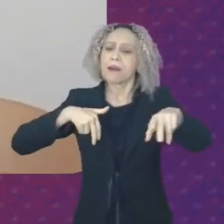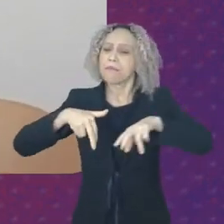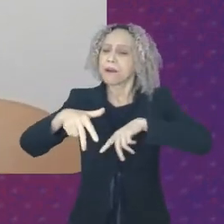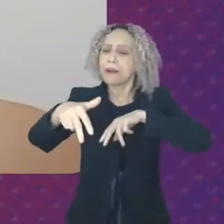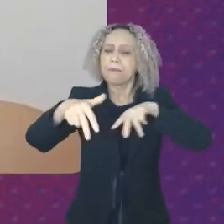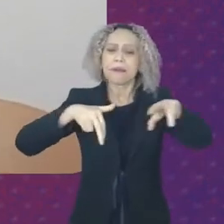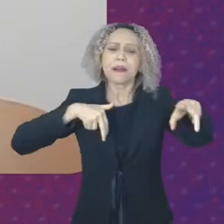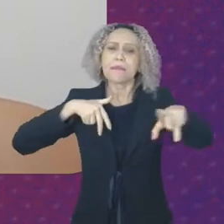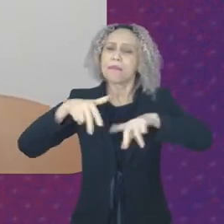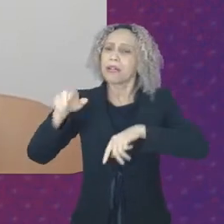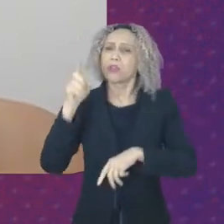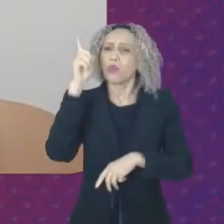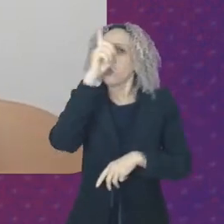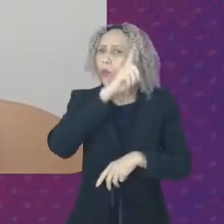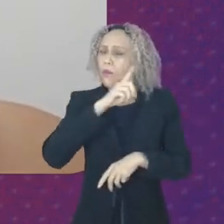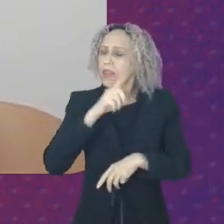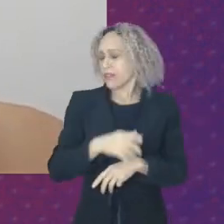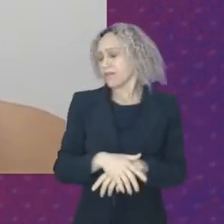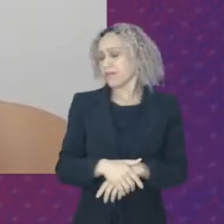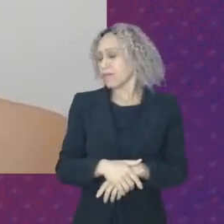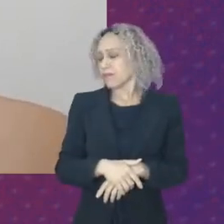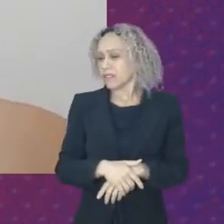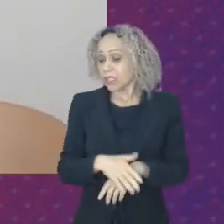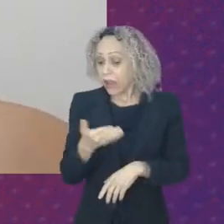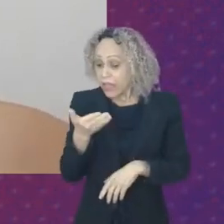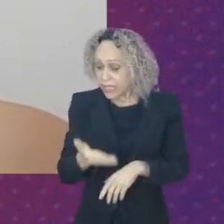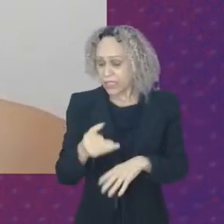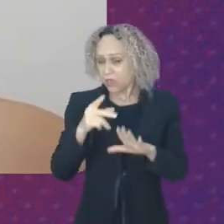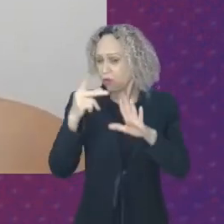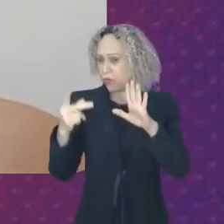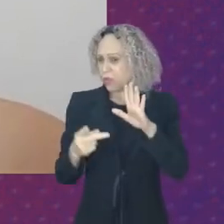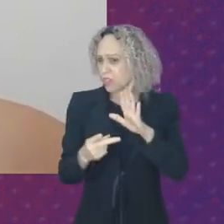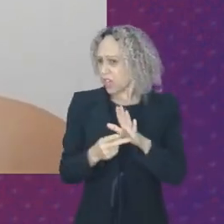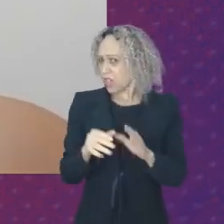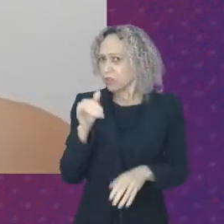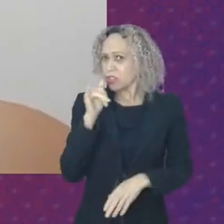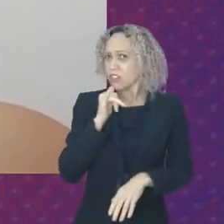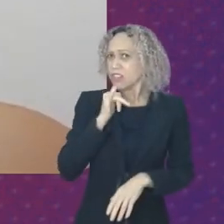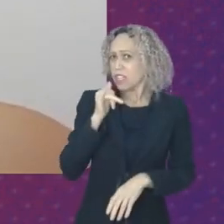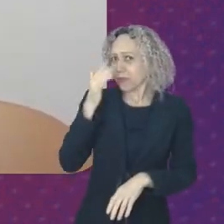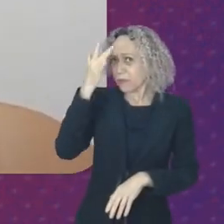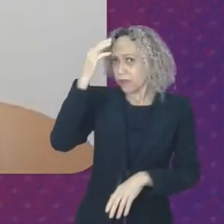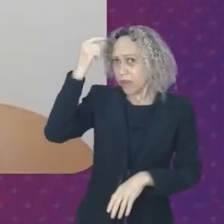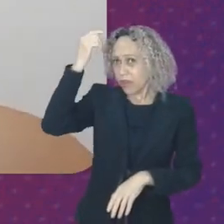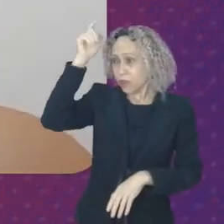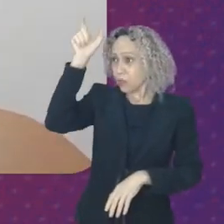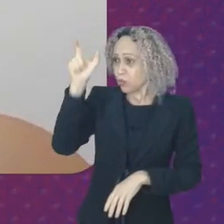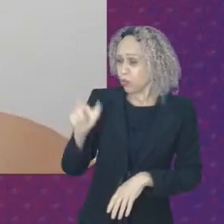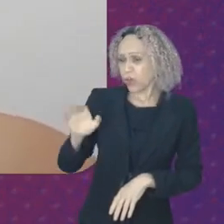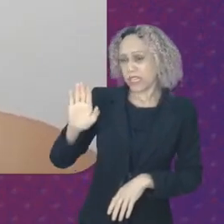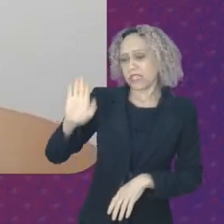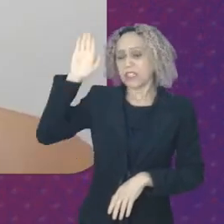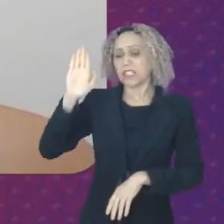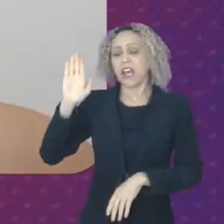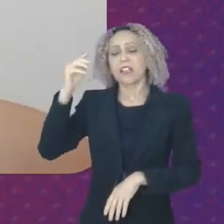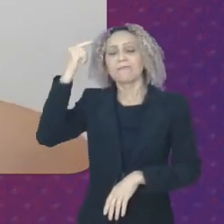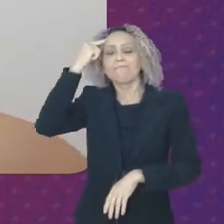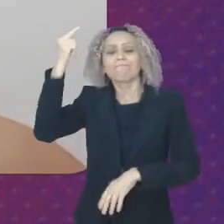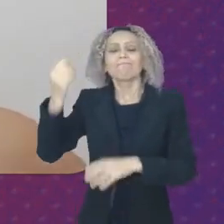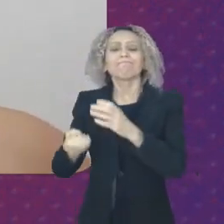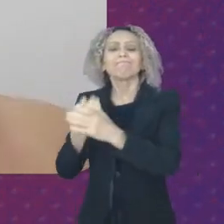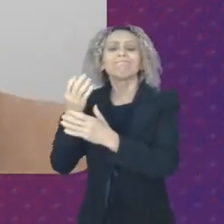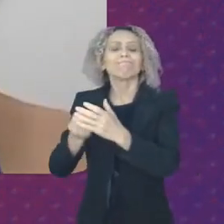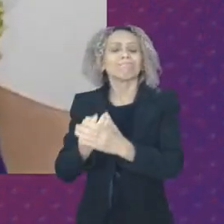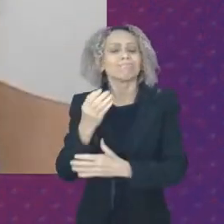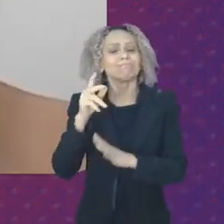vocês também como um exemplo de comunicação política que funcionou muito bem, principalmente para fora da bolha